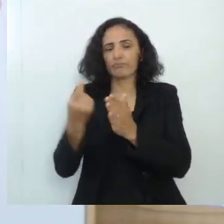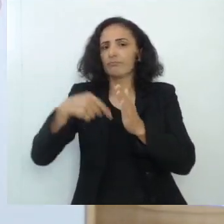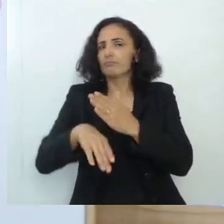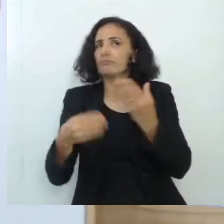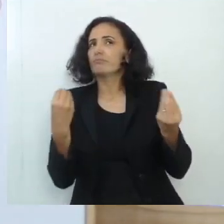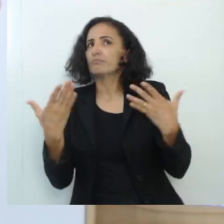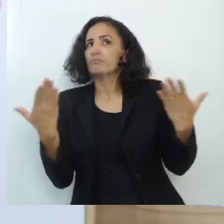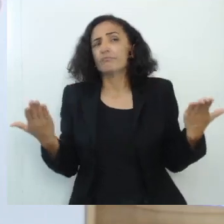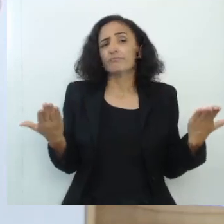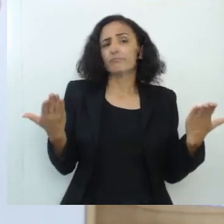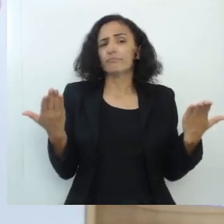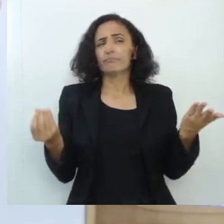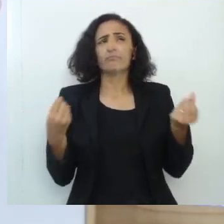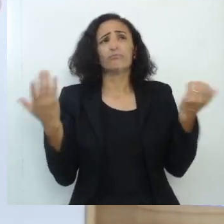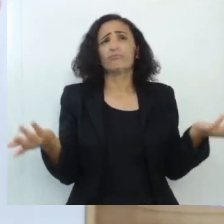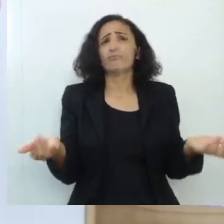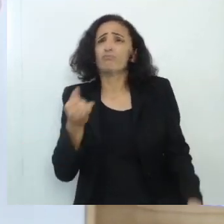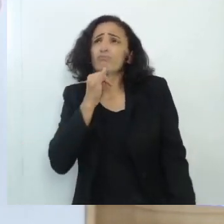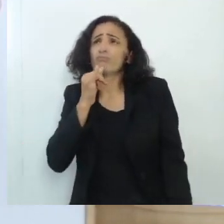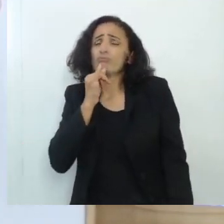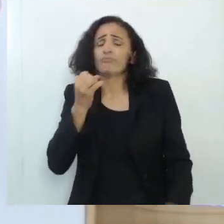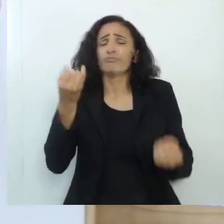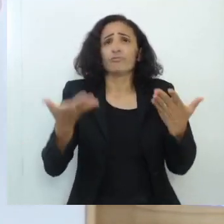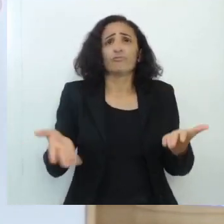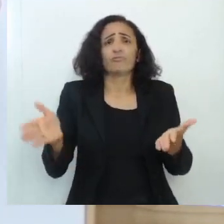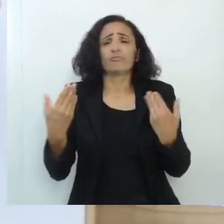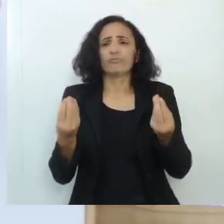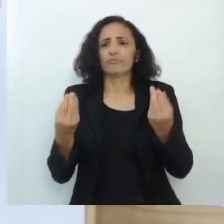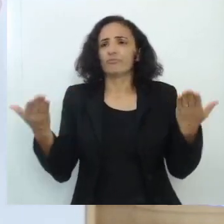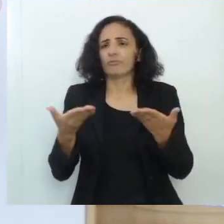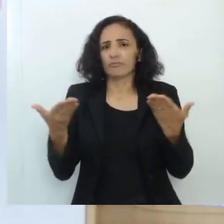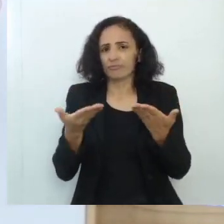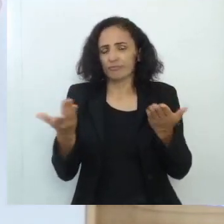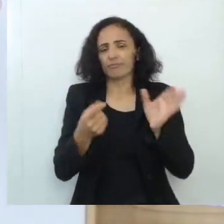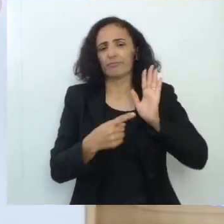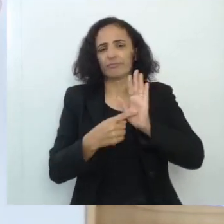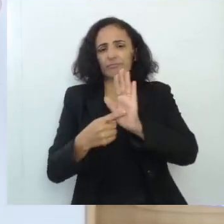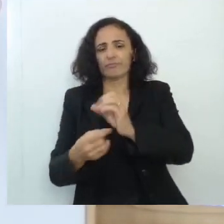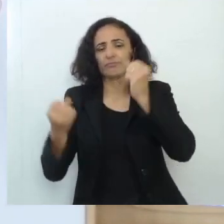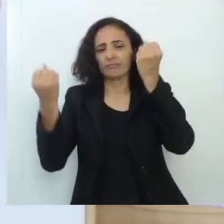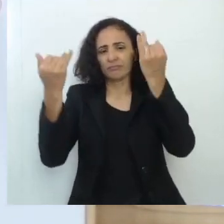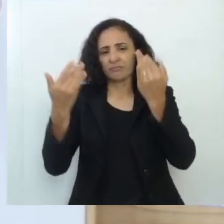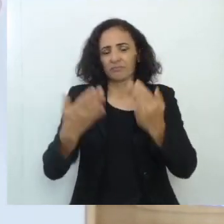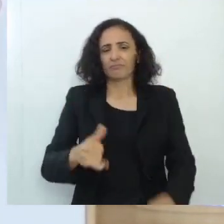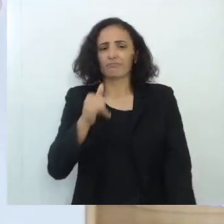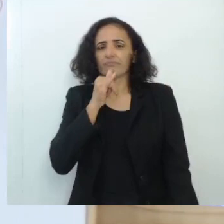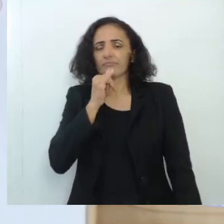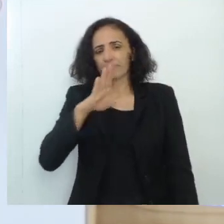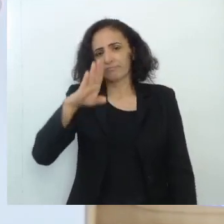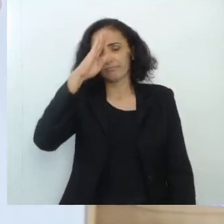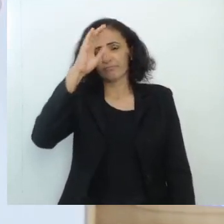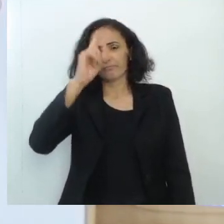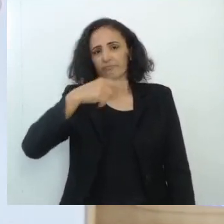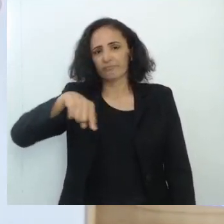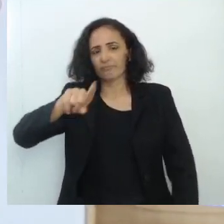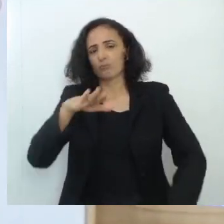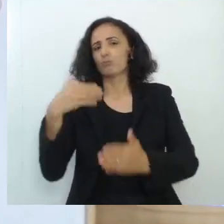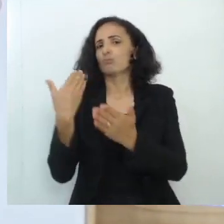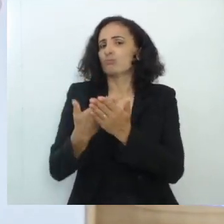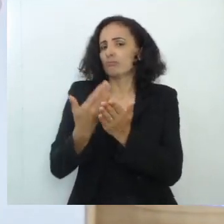assim, tá, Andrei, me dá um exemplo aí das pteridófitas, agorinha. Os principais exemplos que a gente trabalha nas